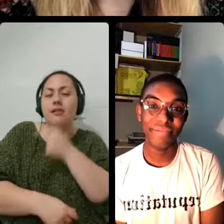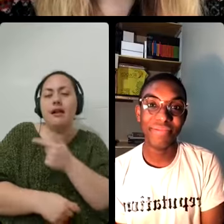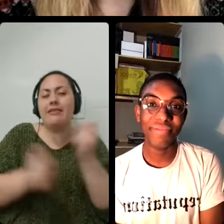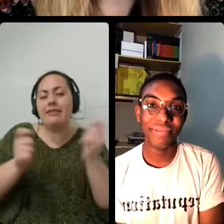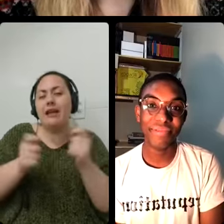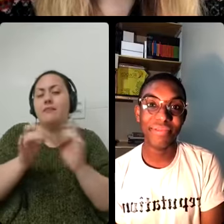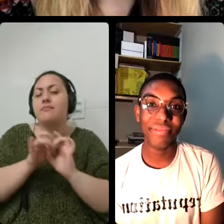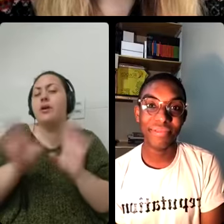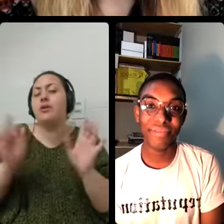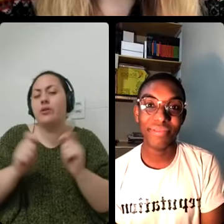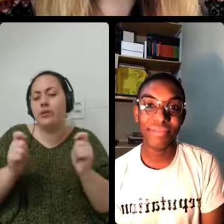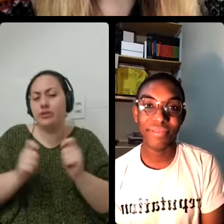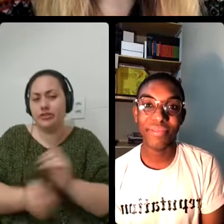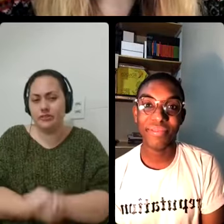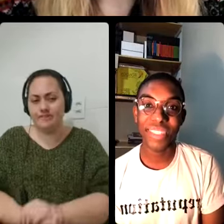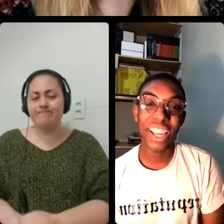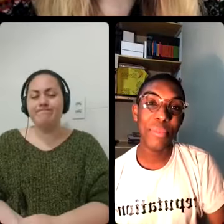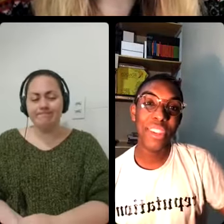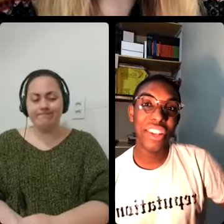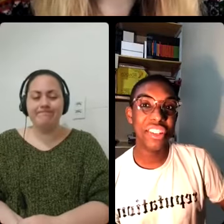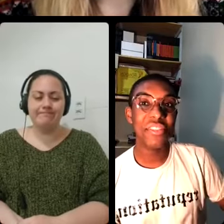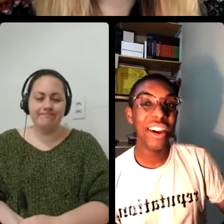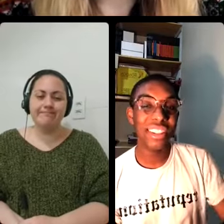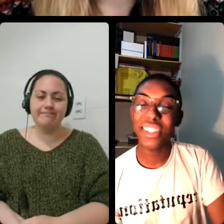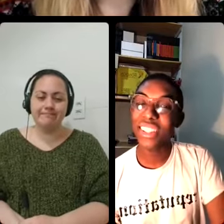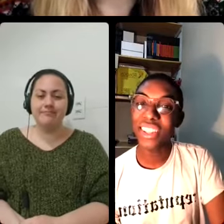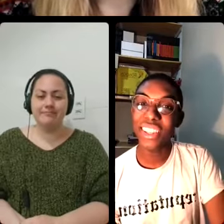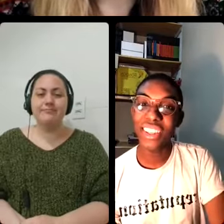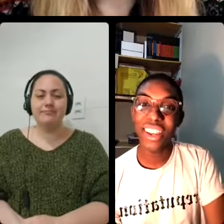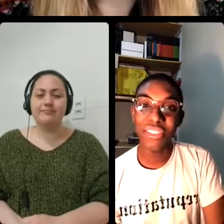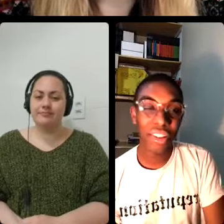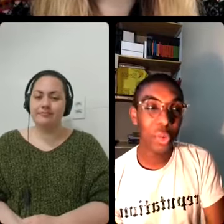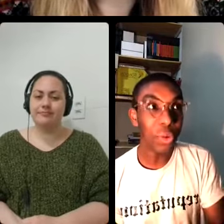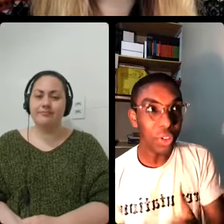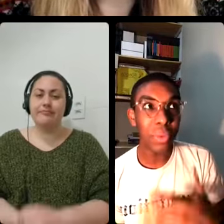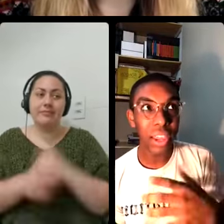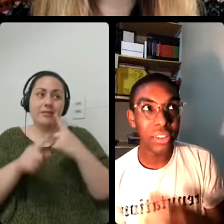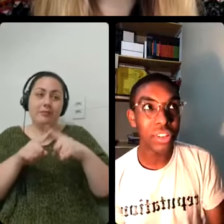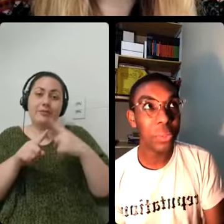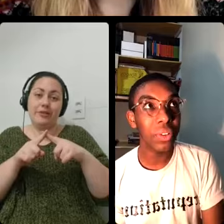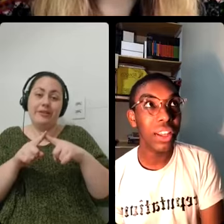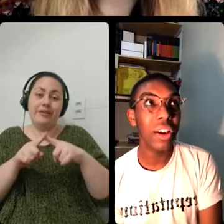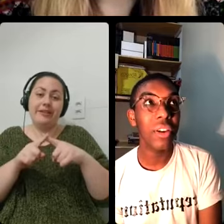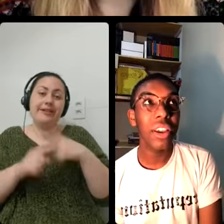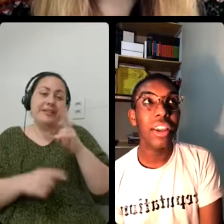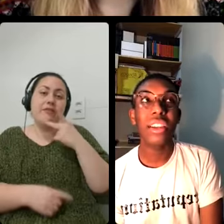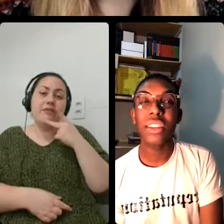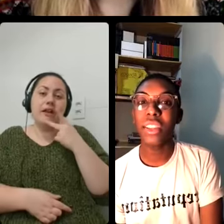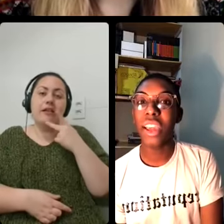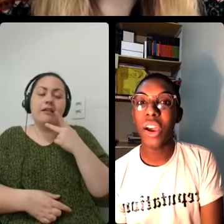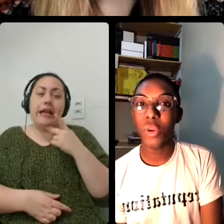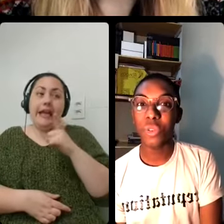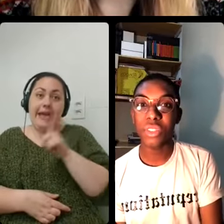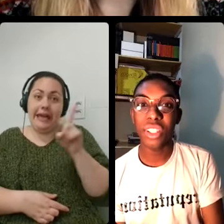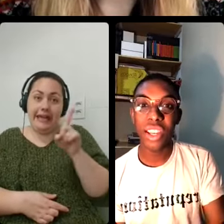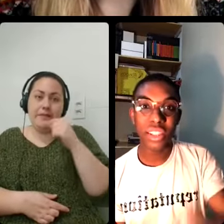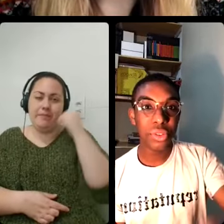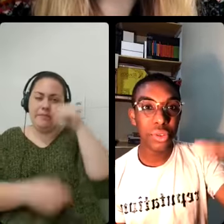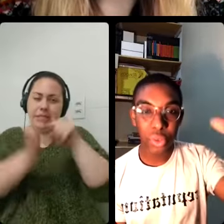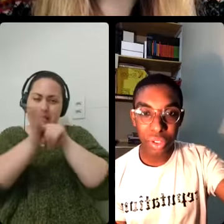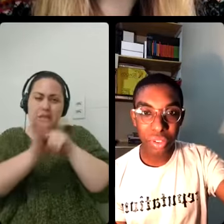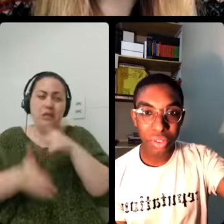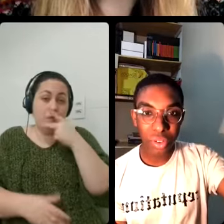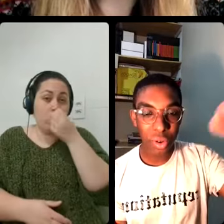encontrar formas de. porque a gente fala assim que ele falou muito bem isso, eu achei muito legal. Que é algo que